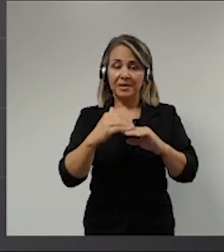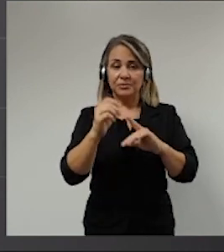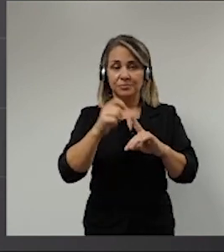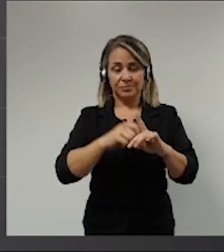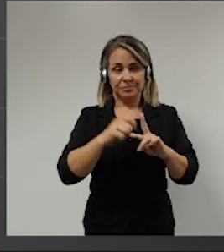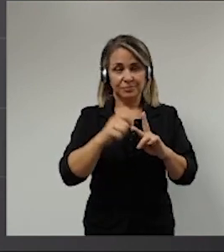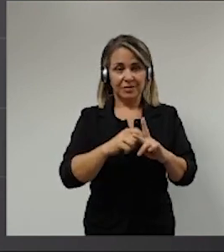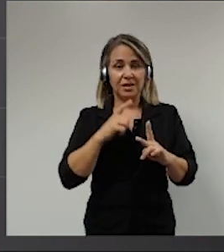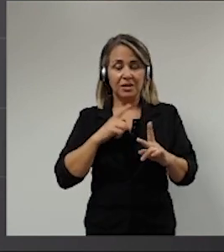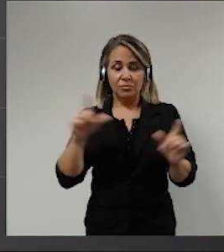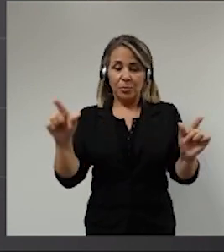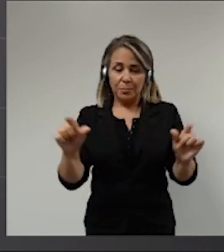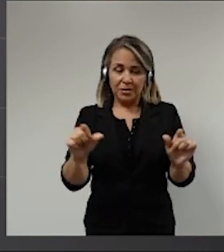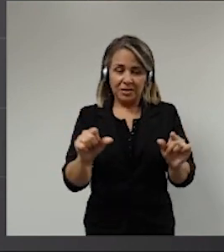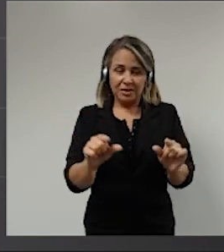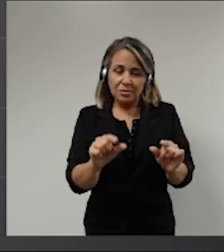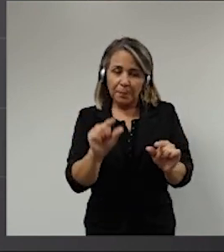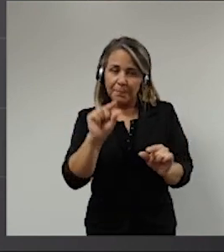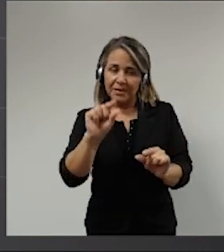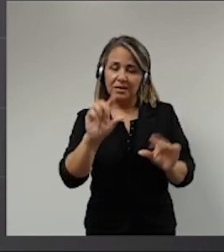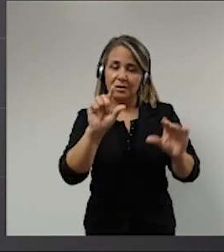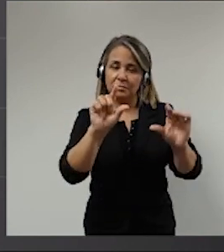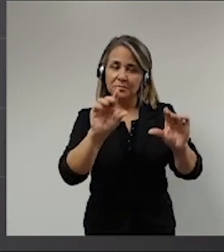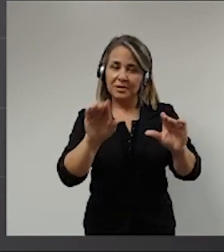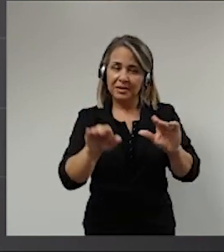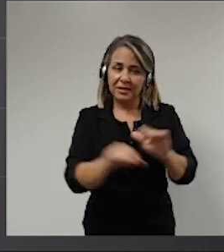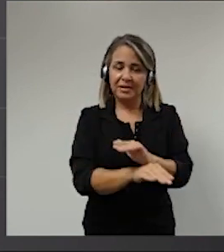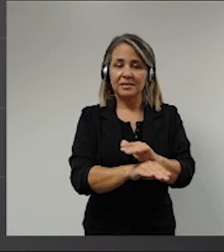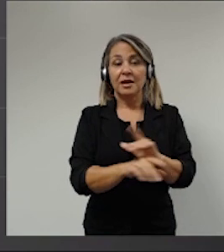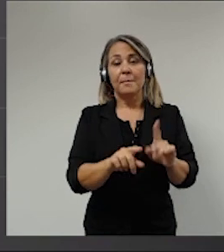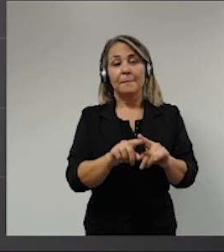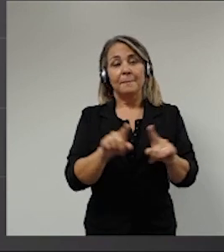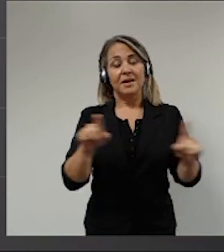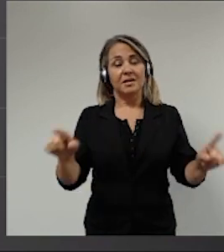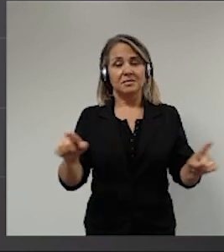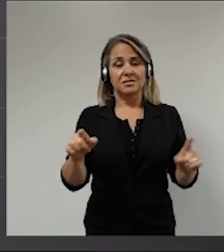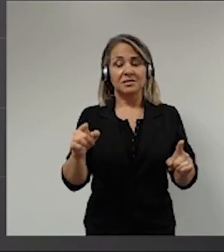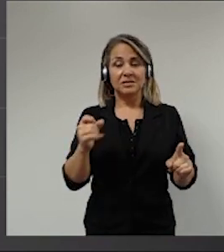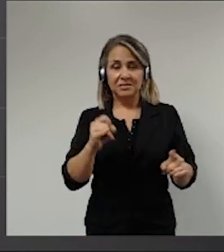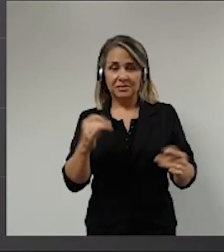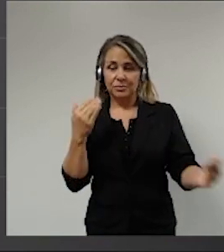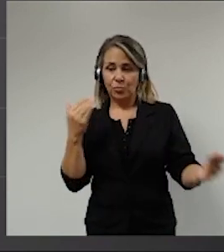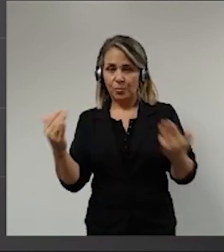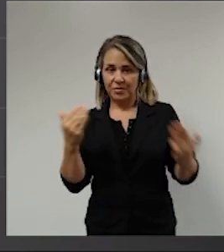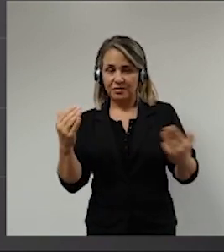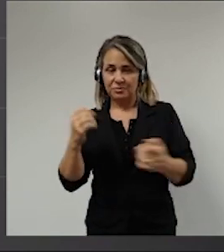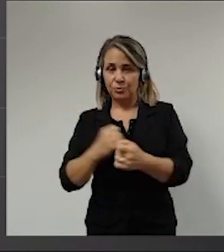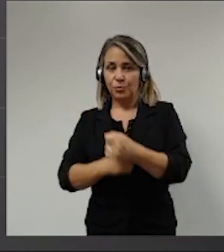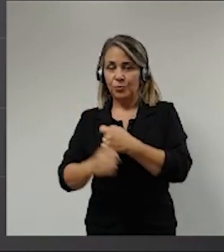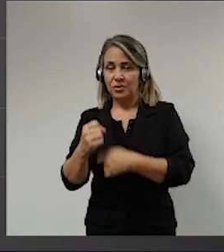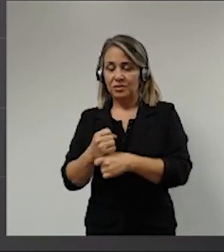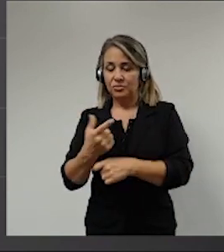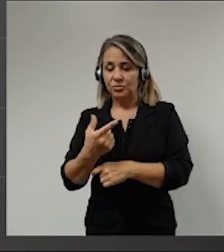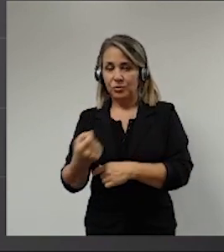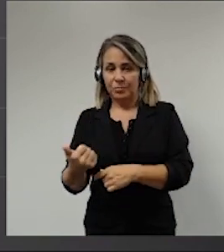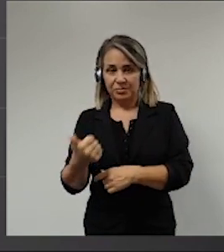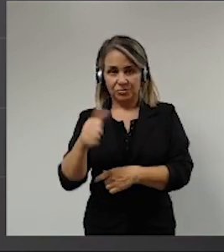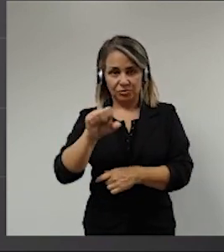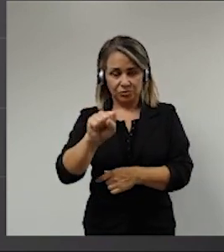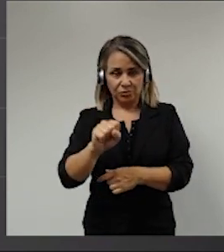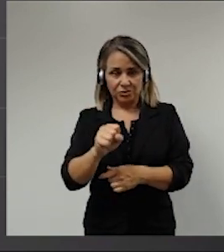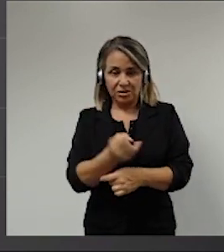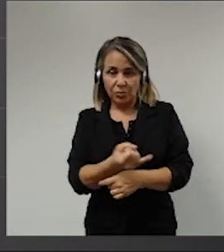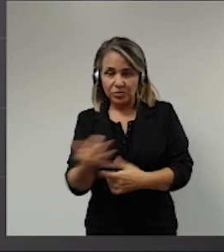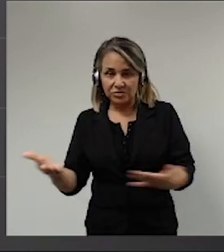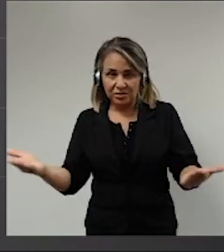uma pequena queda nos depósitos de marca, mas se comparado com 2018, por exemplo, o número atual